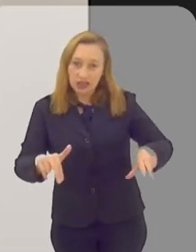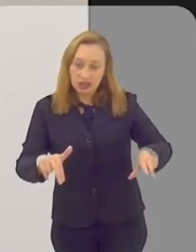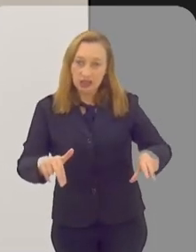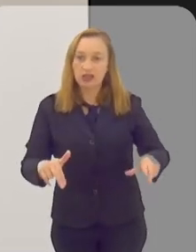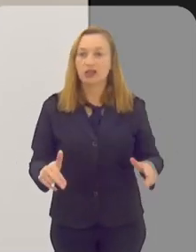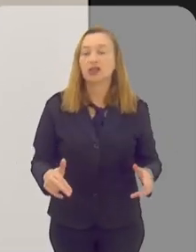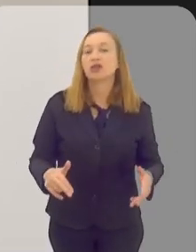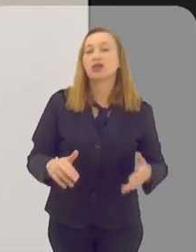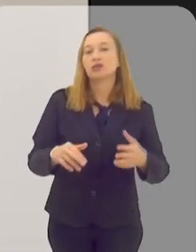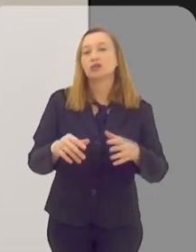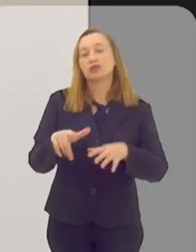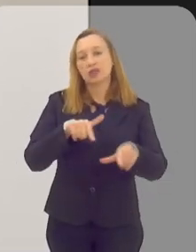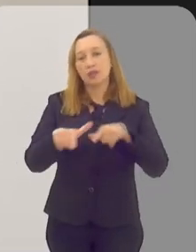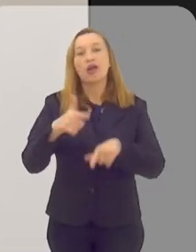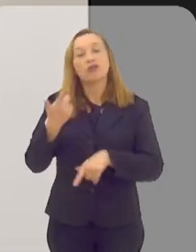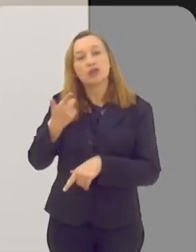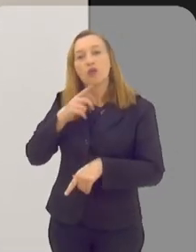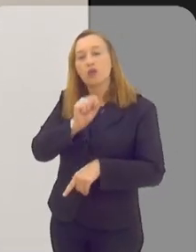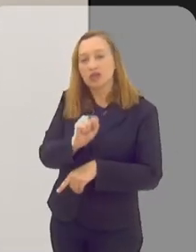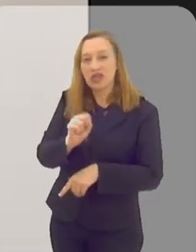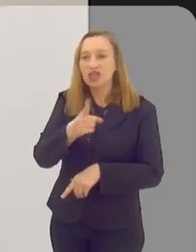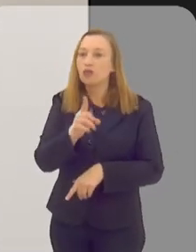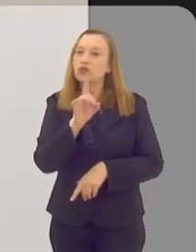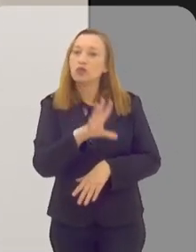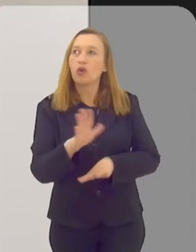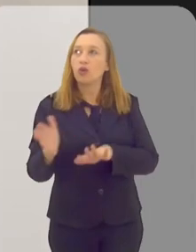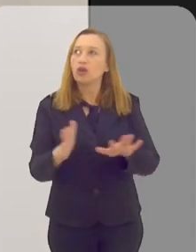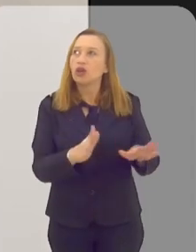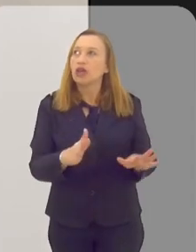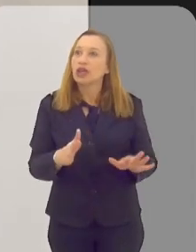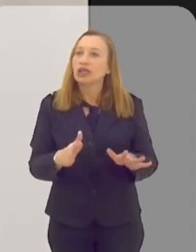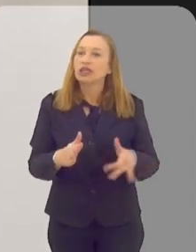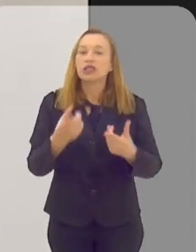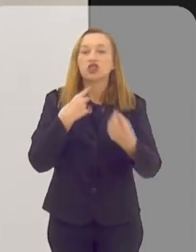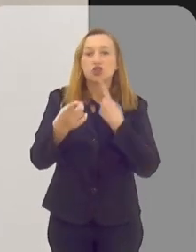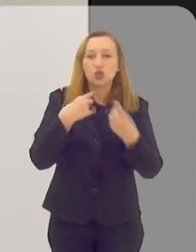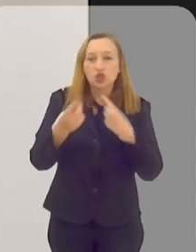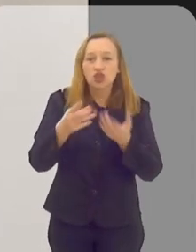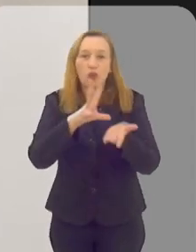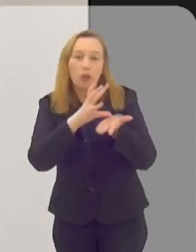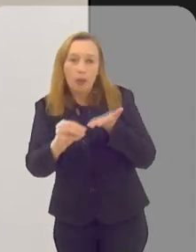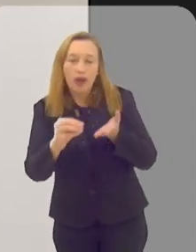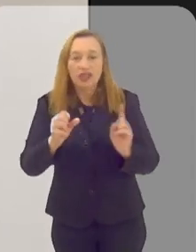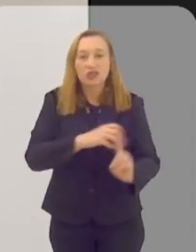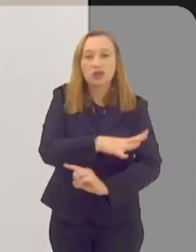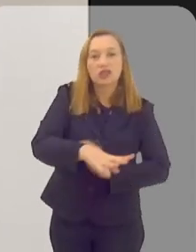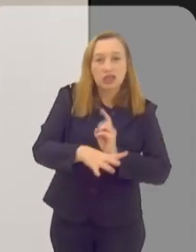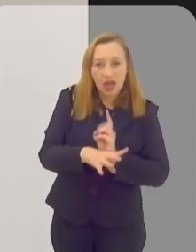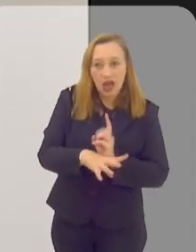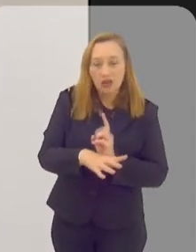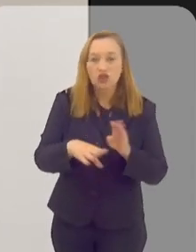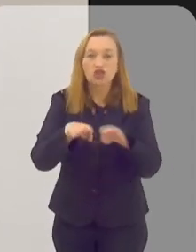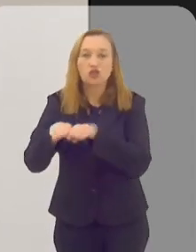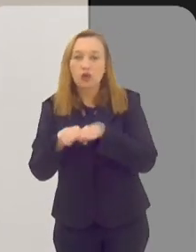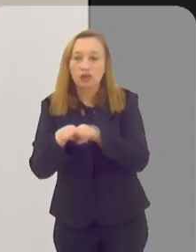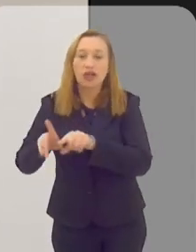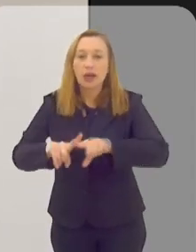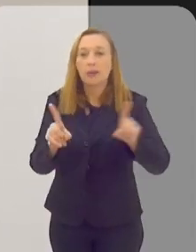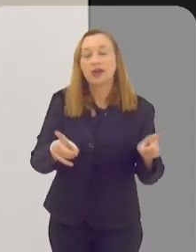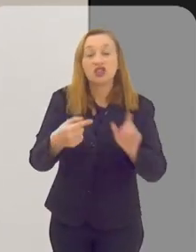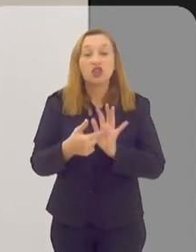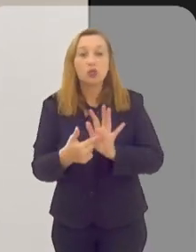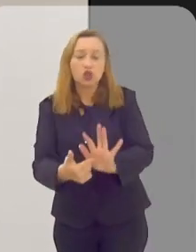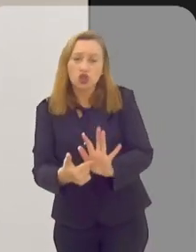heterogêneo, quando você tem um ambiente diverso no trabalho, você consegue... Não só, a gente está aqui só, não só debatendo uma pauta social